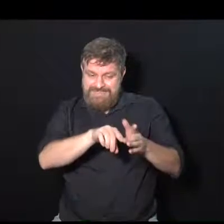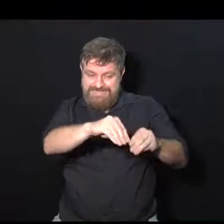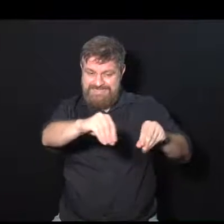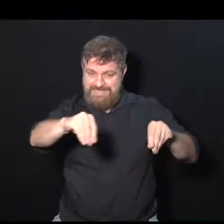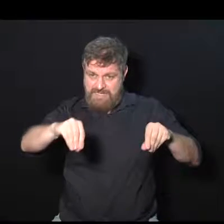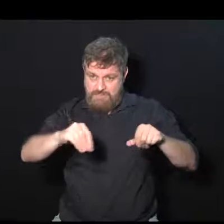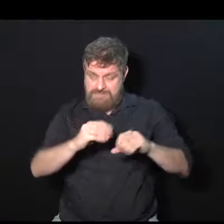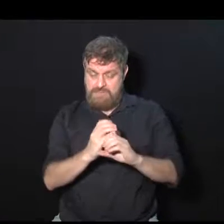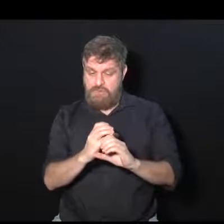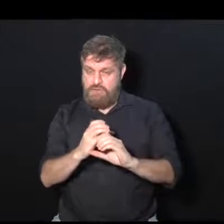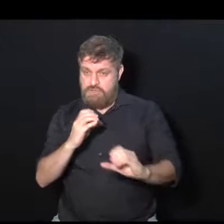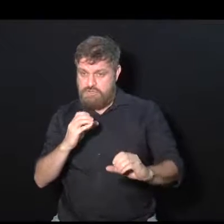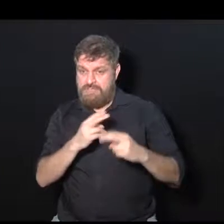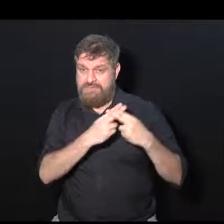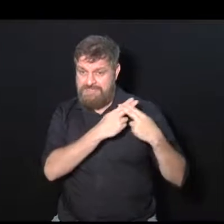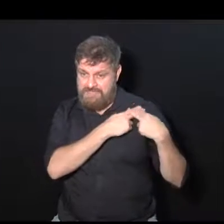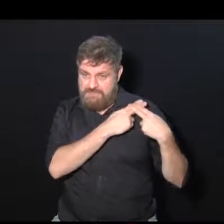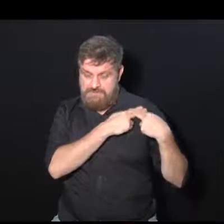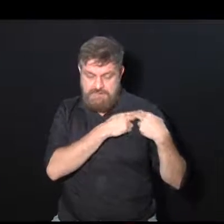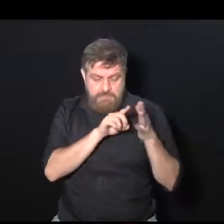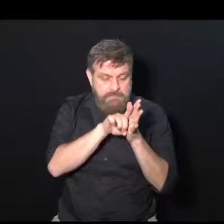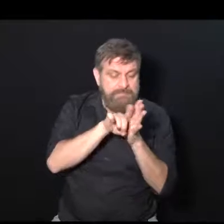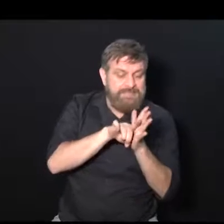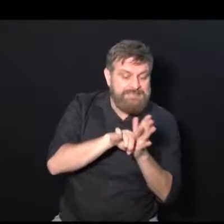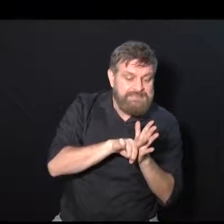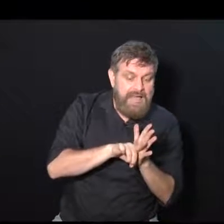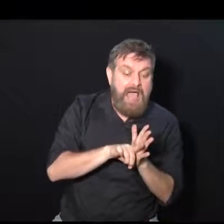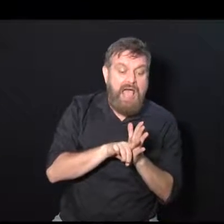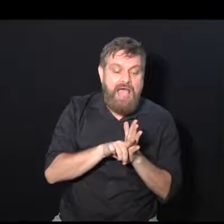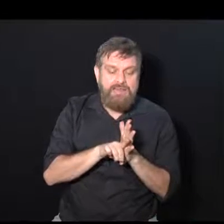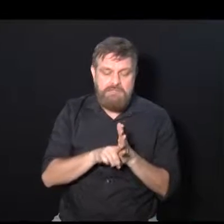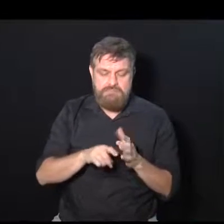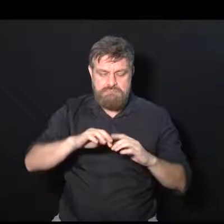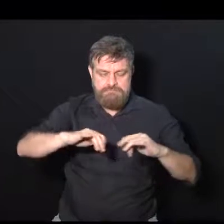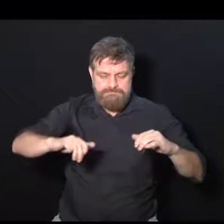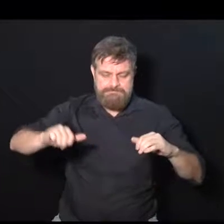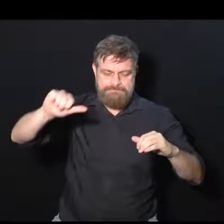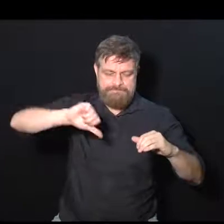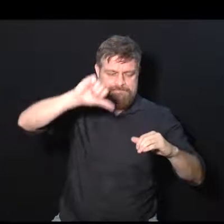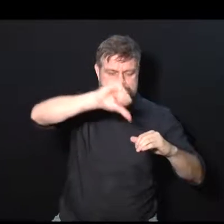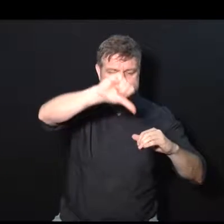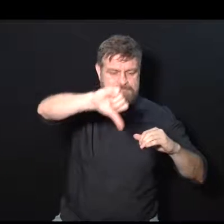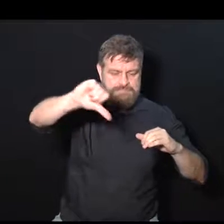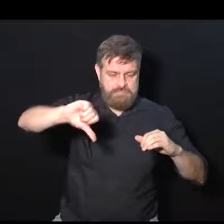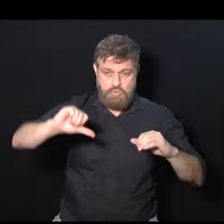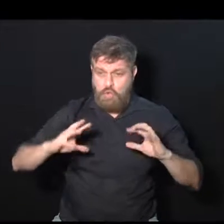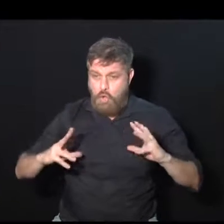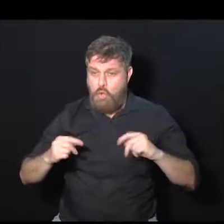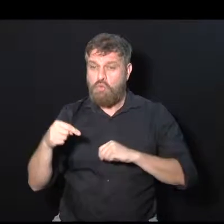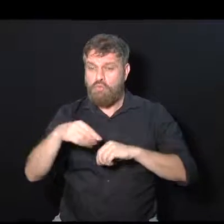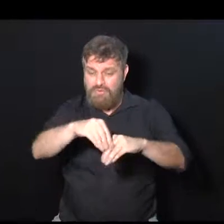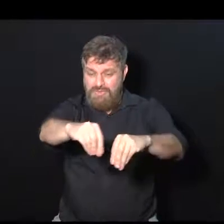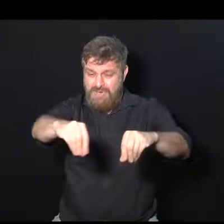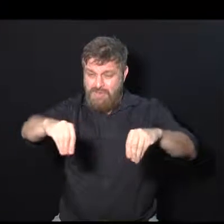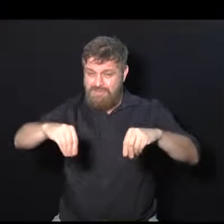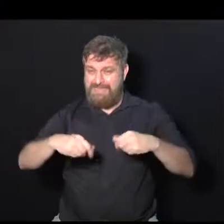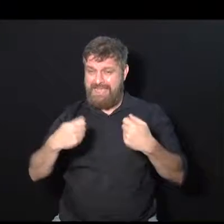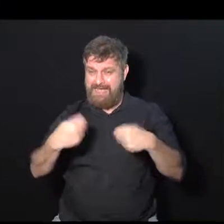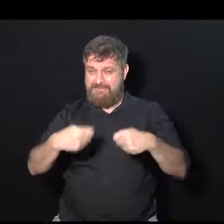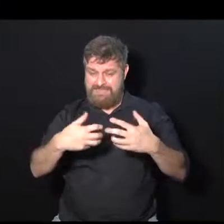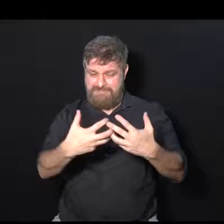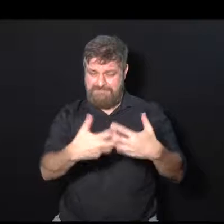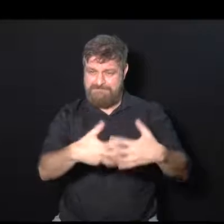pelos engenheiros da CDRS. Então, foi quantificado tudo que ela precisava para o solo